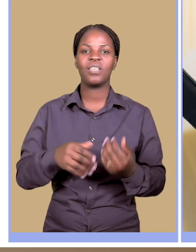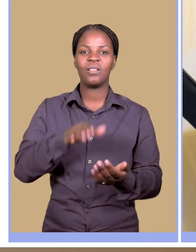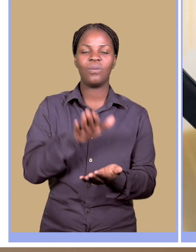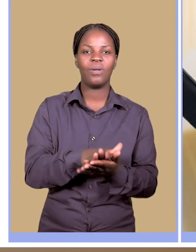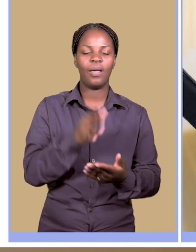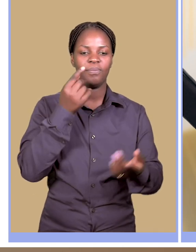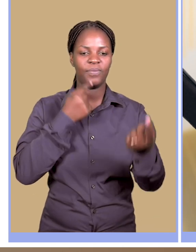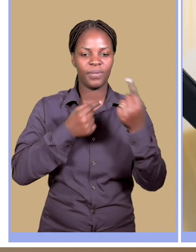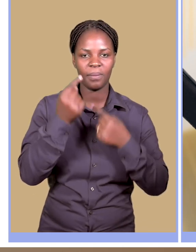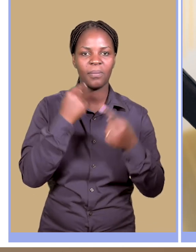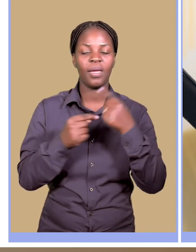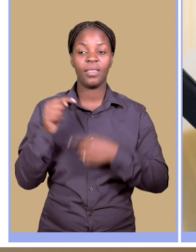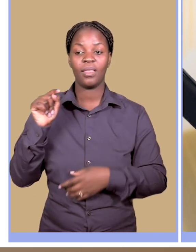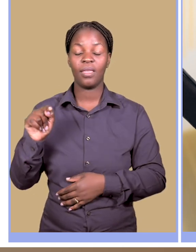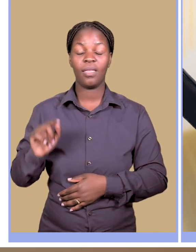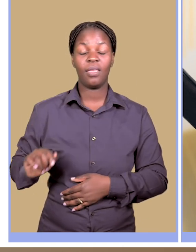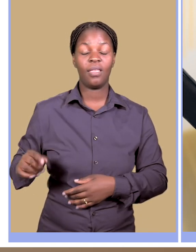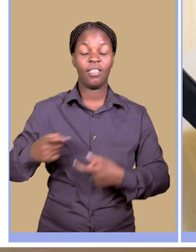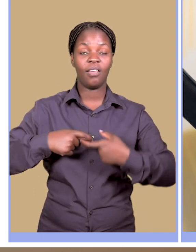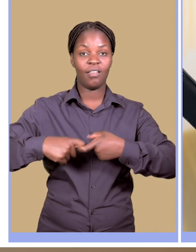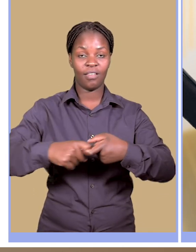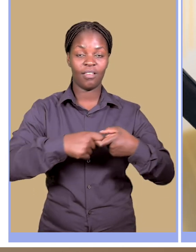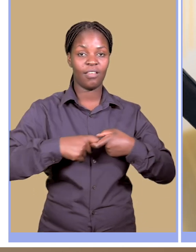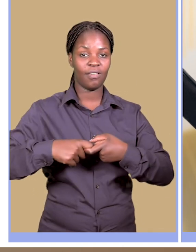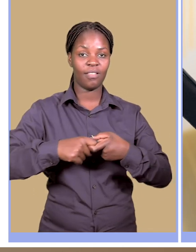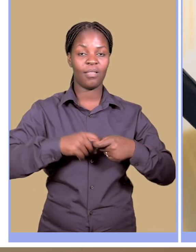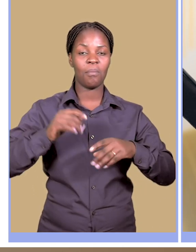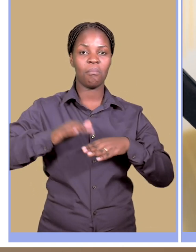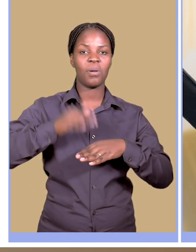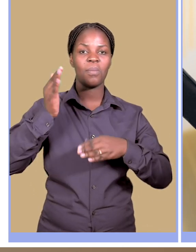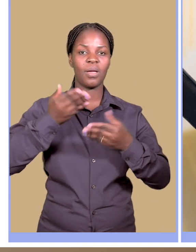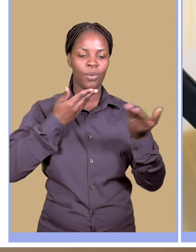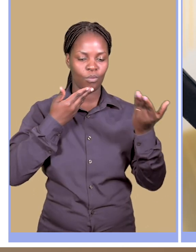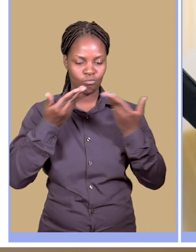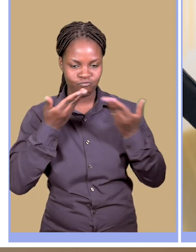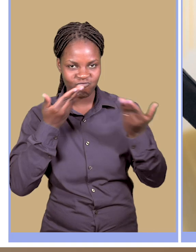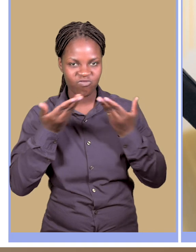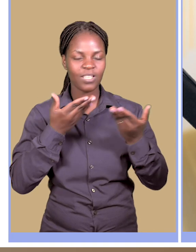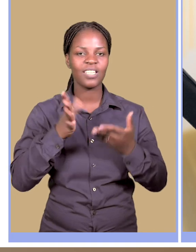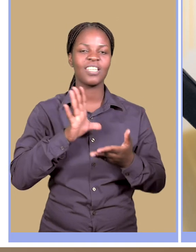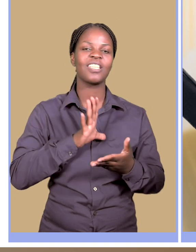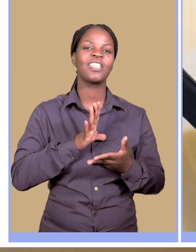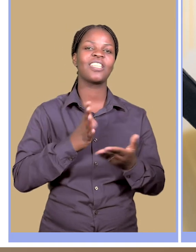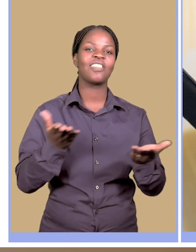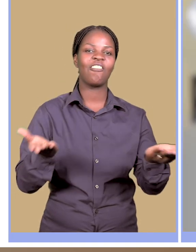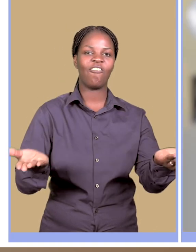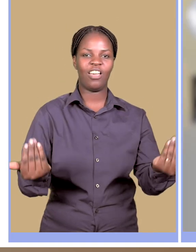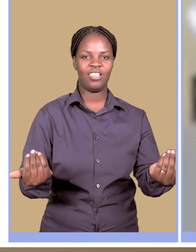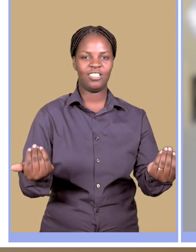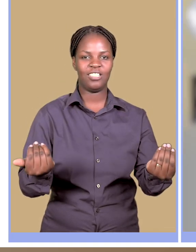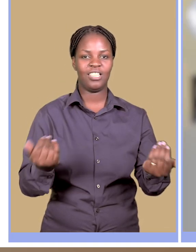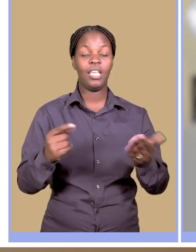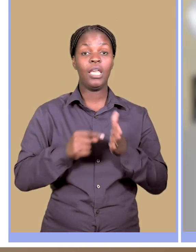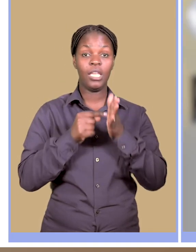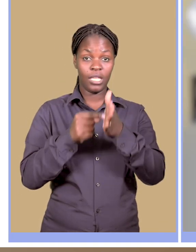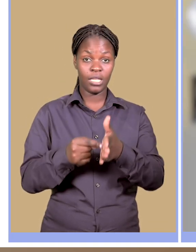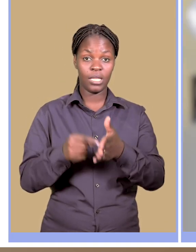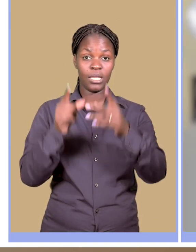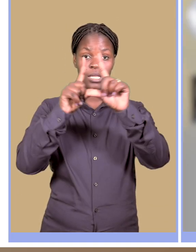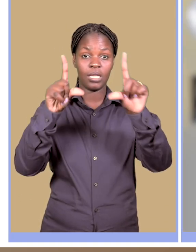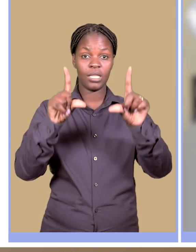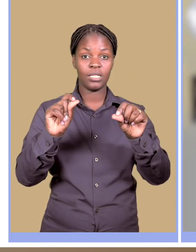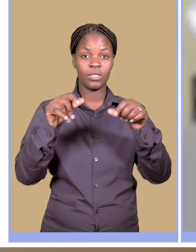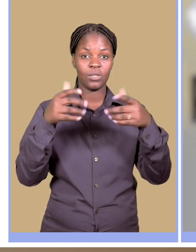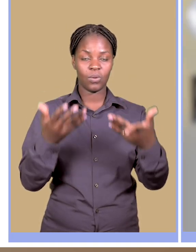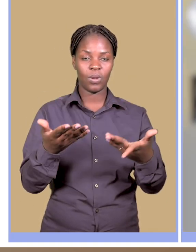criam o espaço de debate dentro das famílias para que a comunicação também chegue aos indivíduos, a quem não chega de outra forma. Por exemplo, a